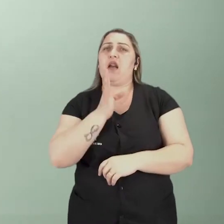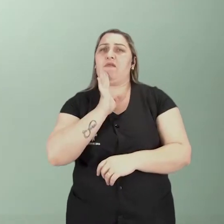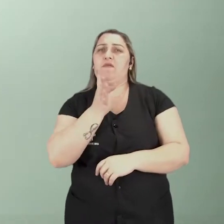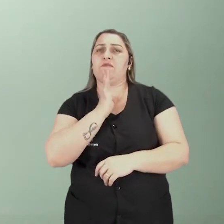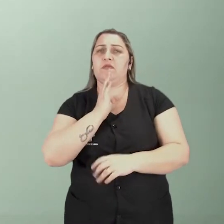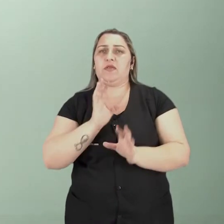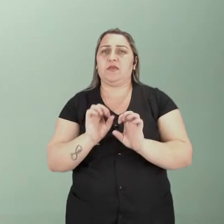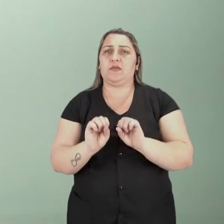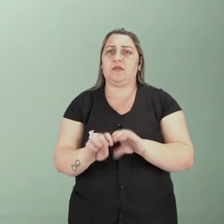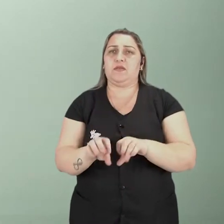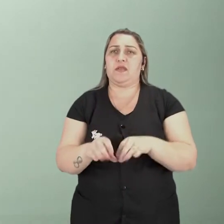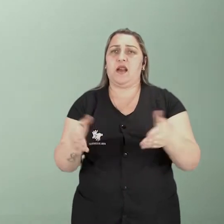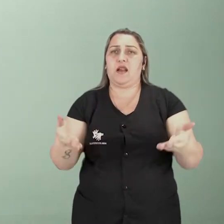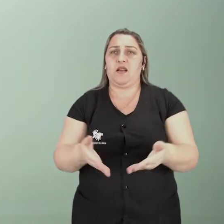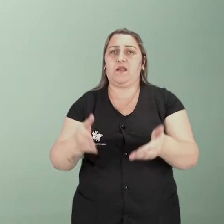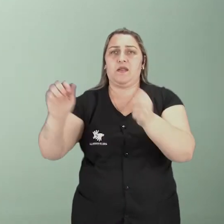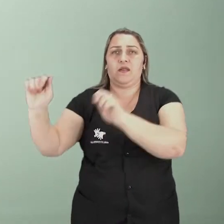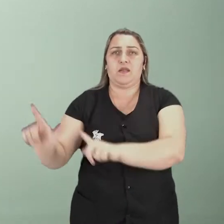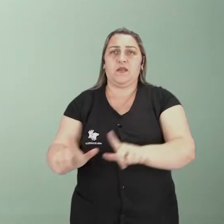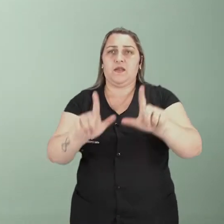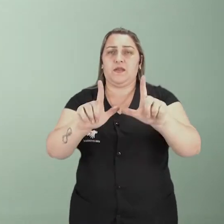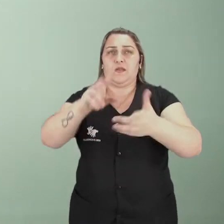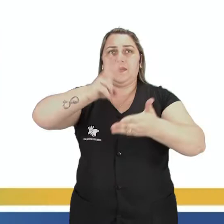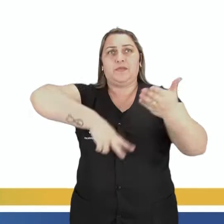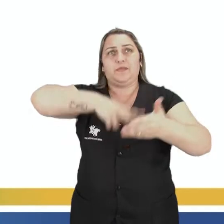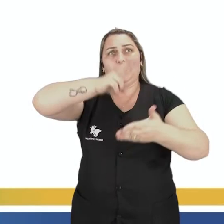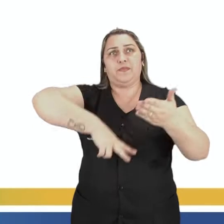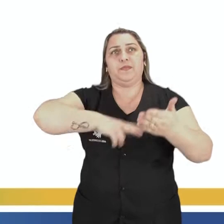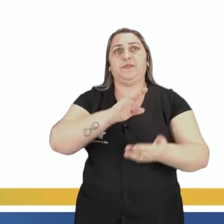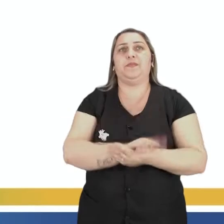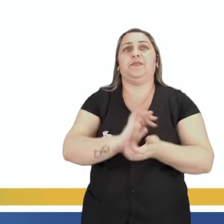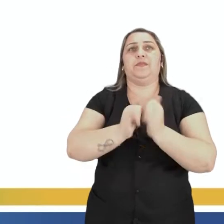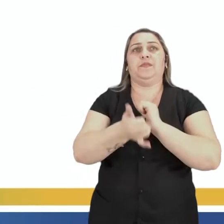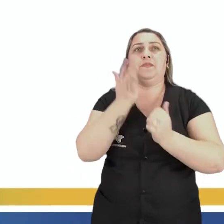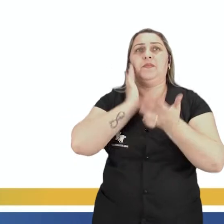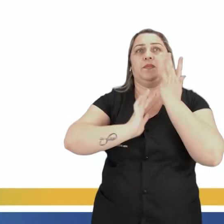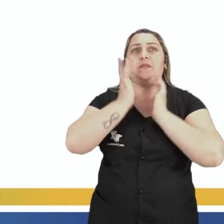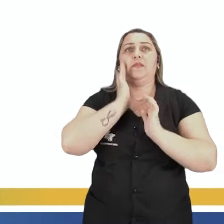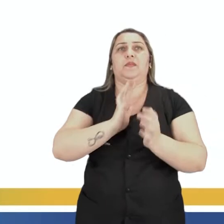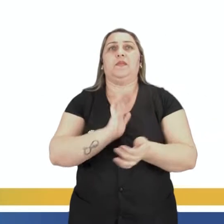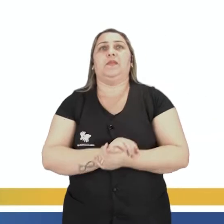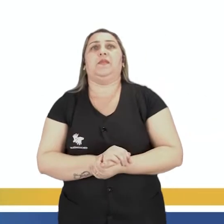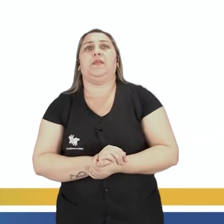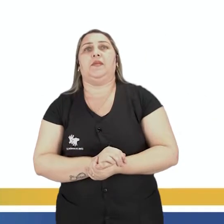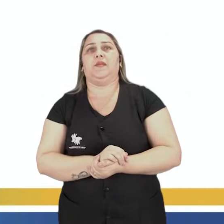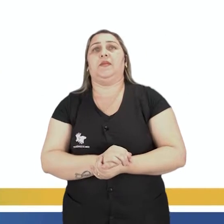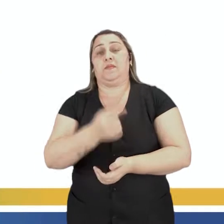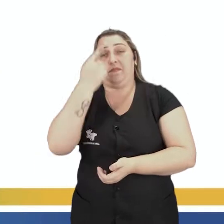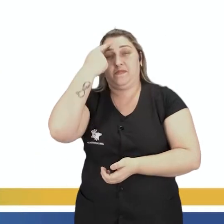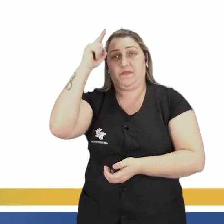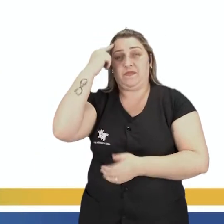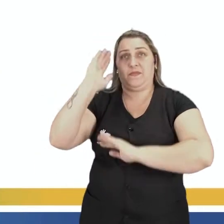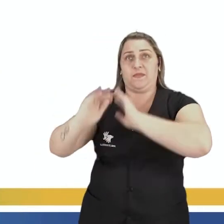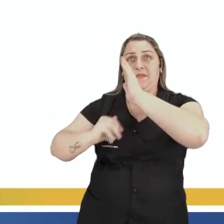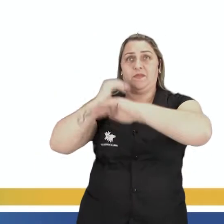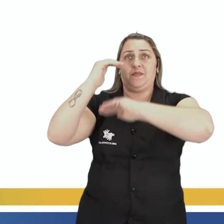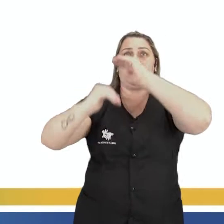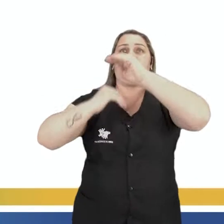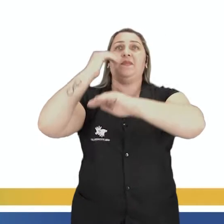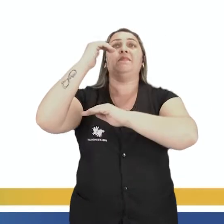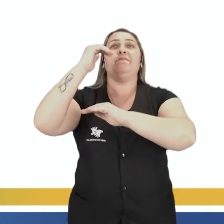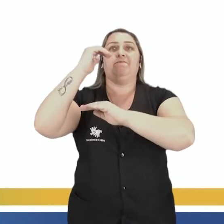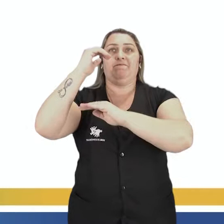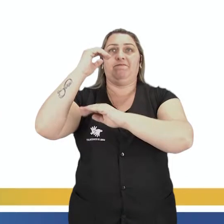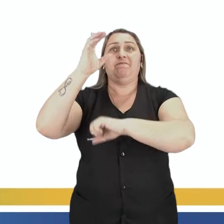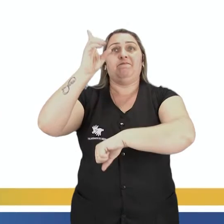pouquinho sobre elas. Acompanha comigo na tela a leitura. Jogos teatrais são a designação dos jogos